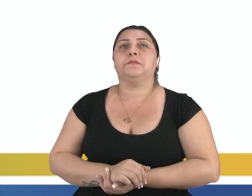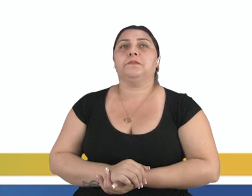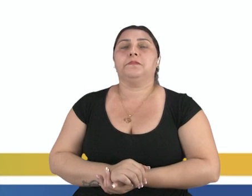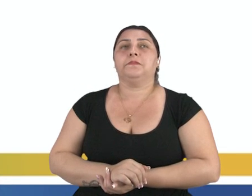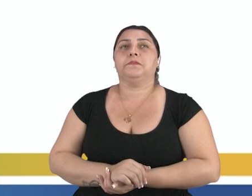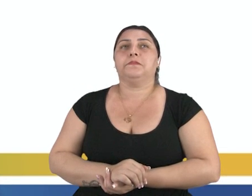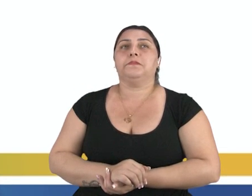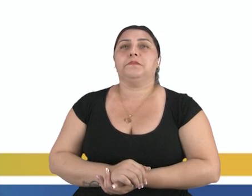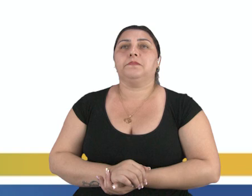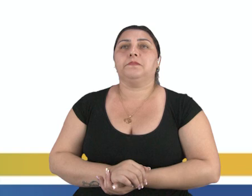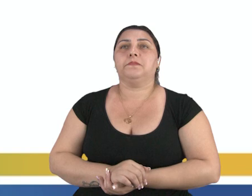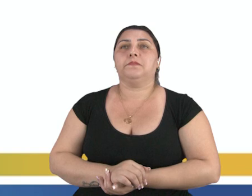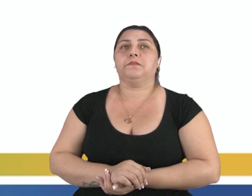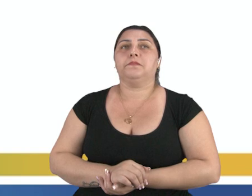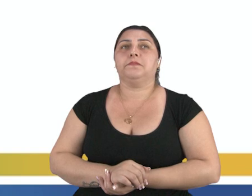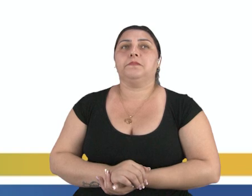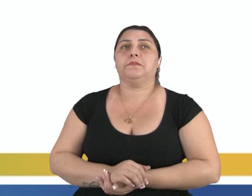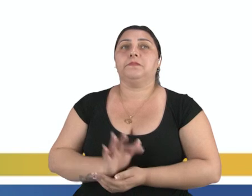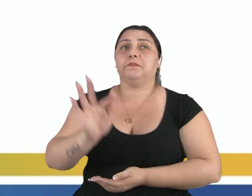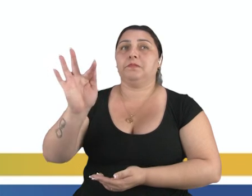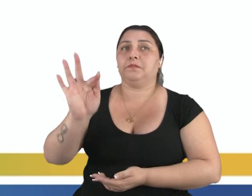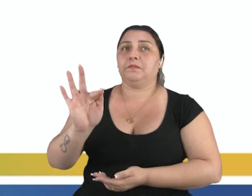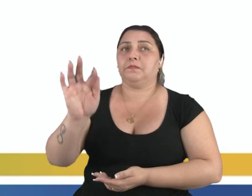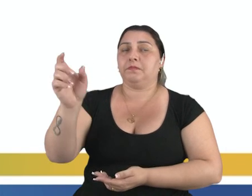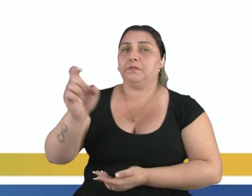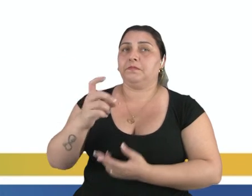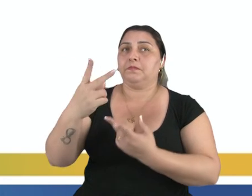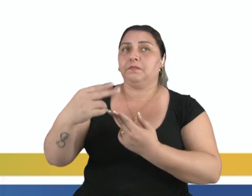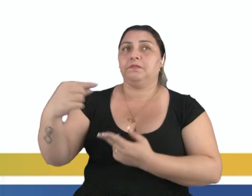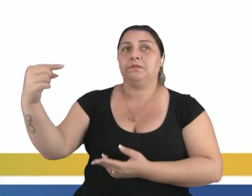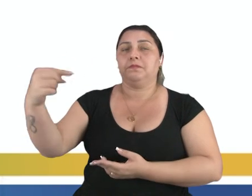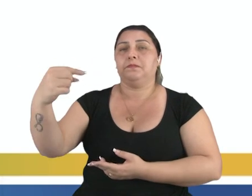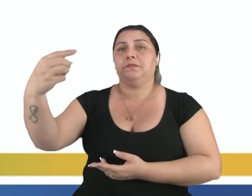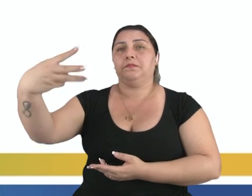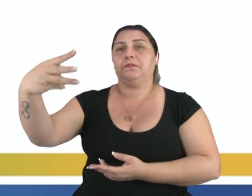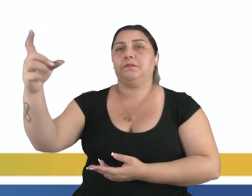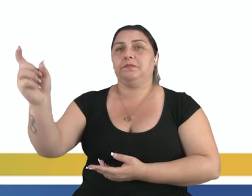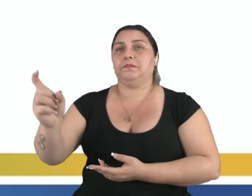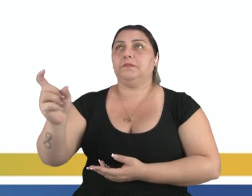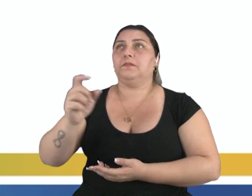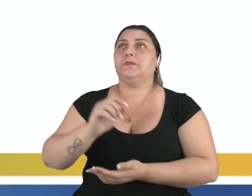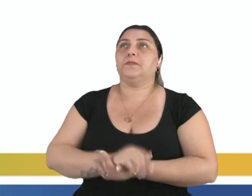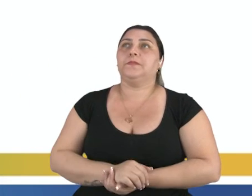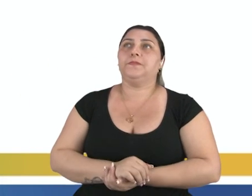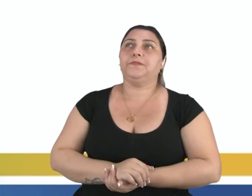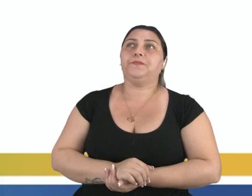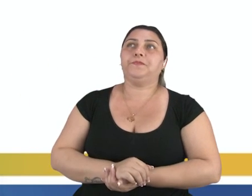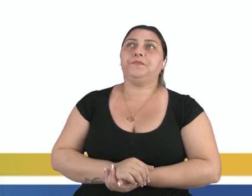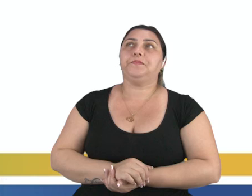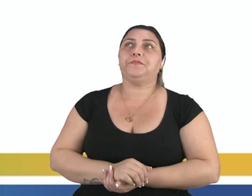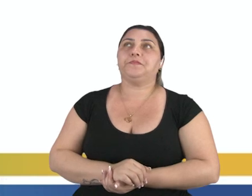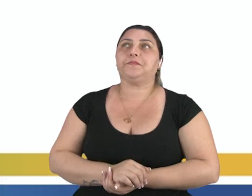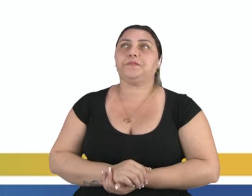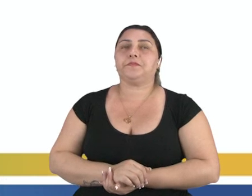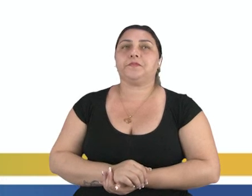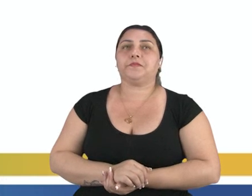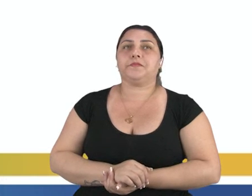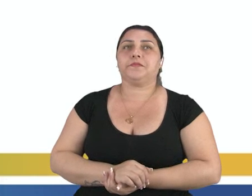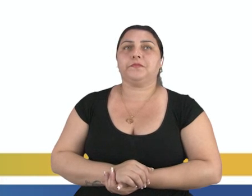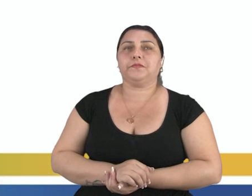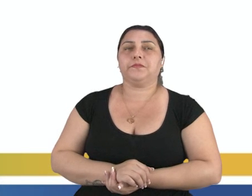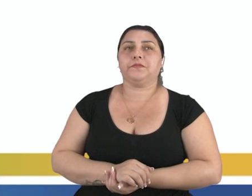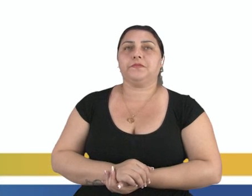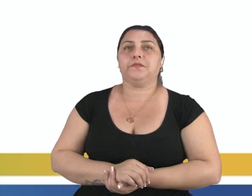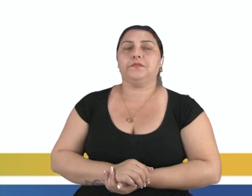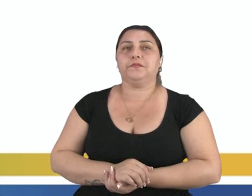Agora nós temos uma f de x igual a menos 3x. Então, nesse caso, vocês